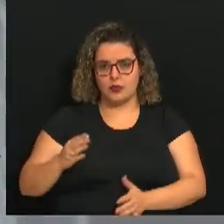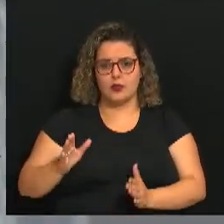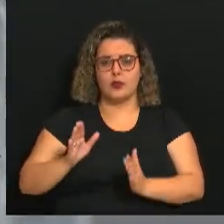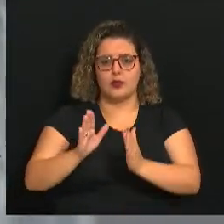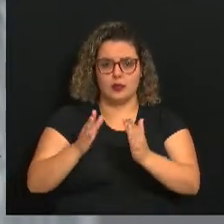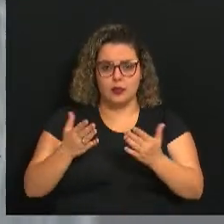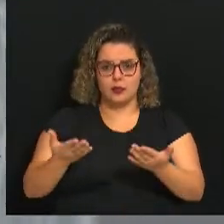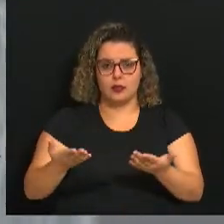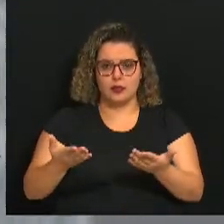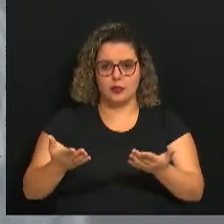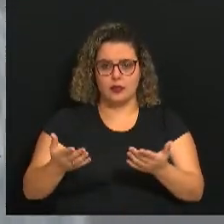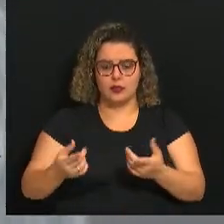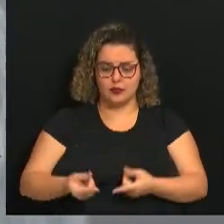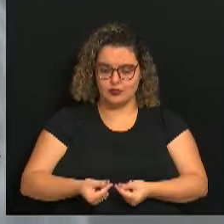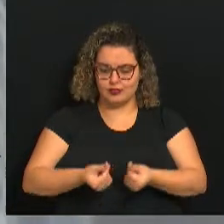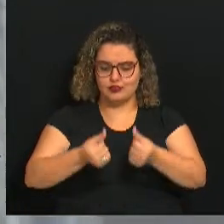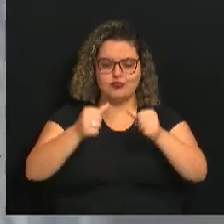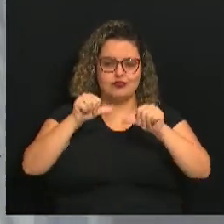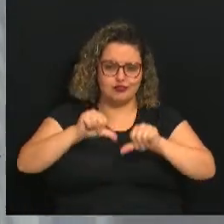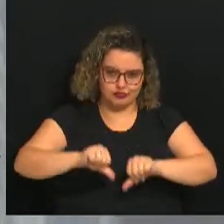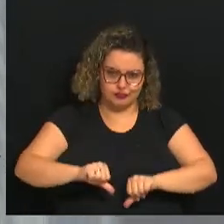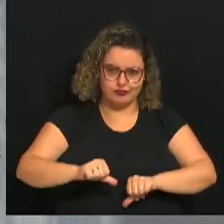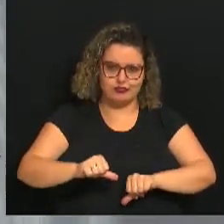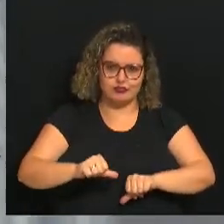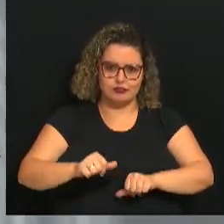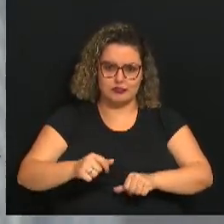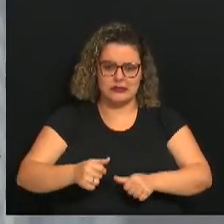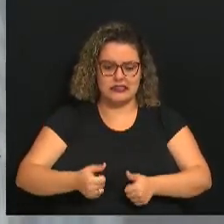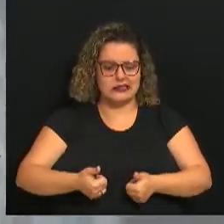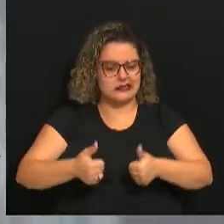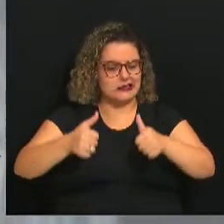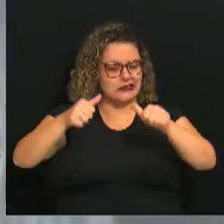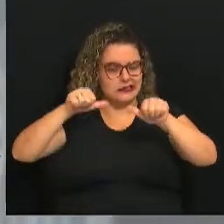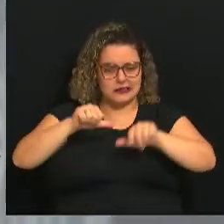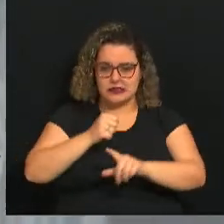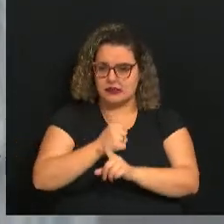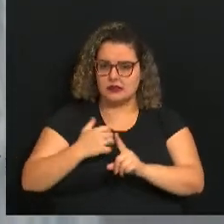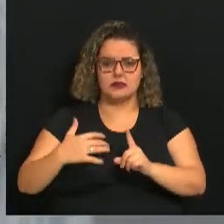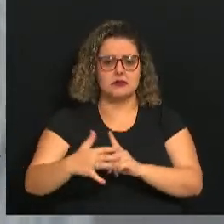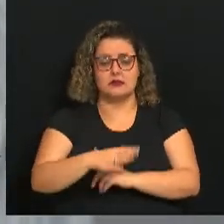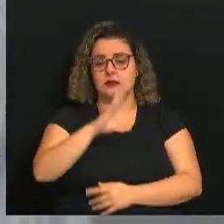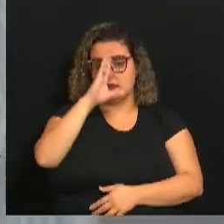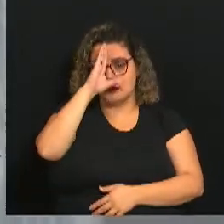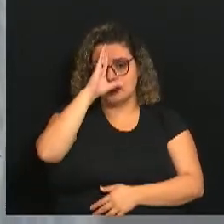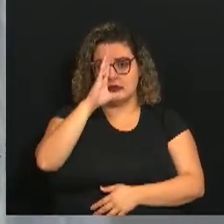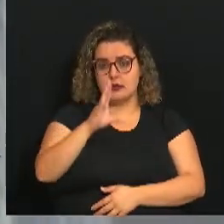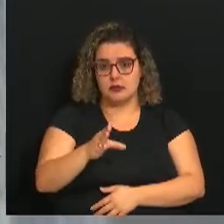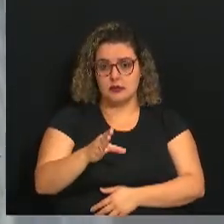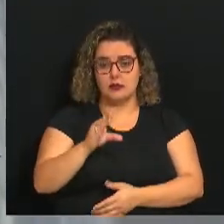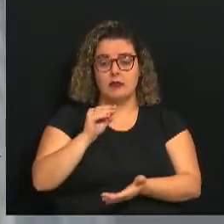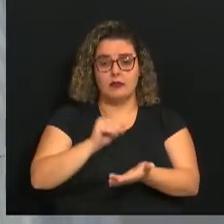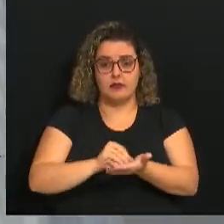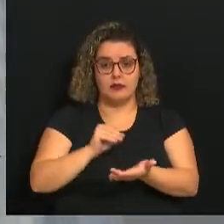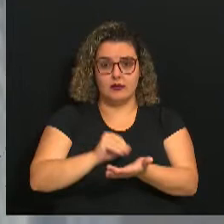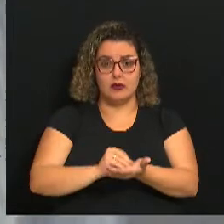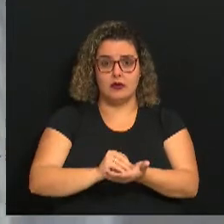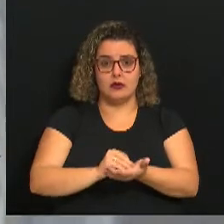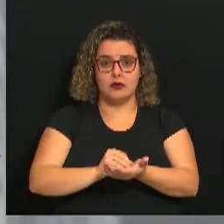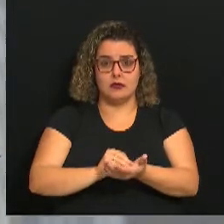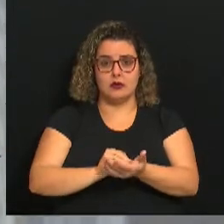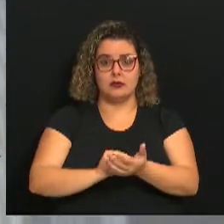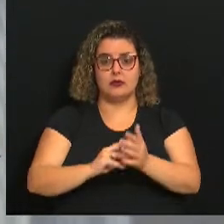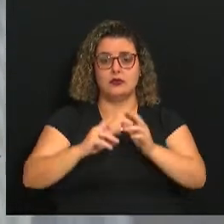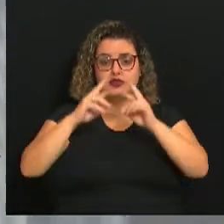de crise econômica, crise social e principalmente aí de desrespeito, né, aos direitos dos